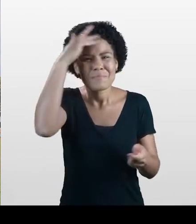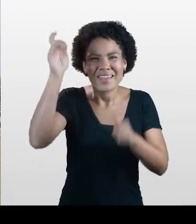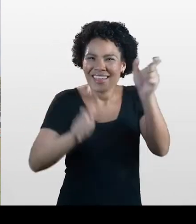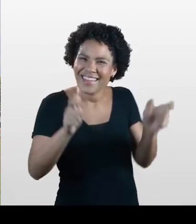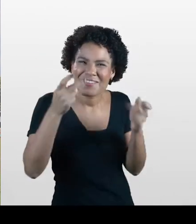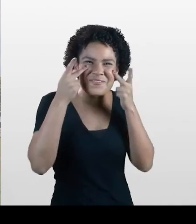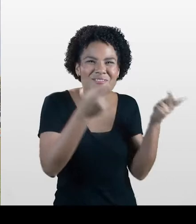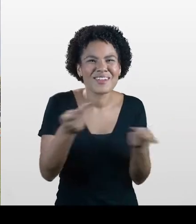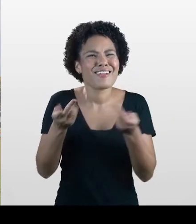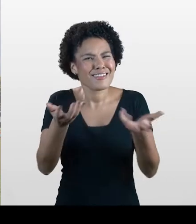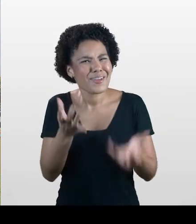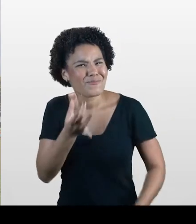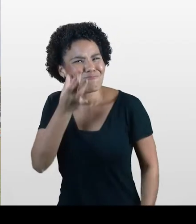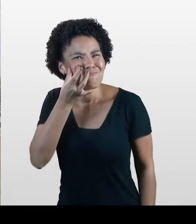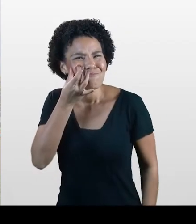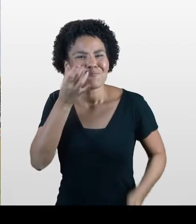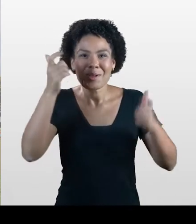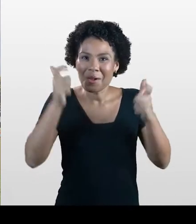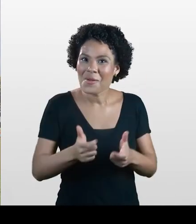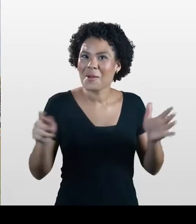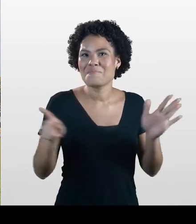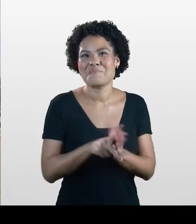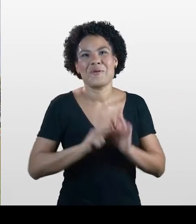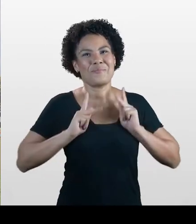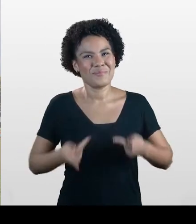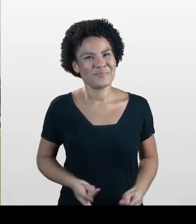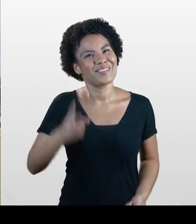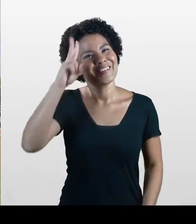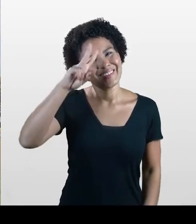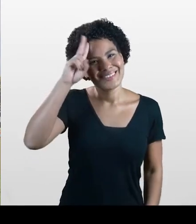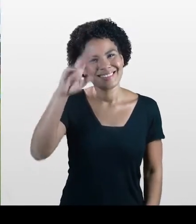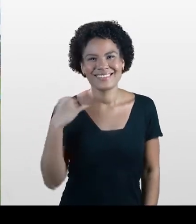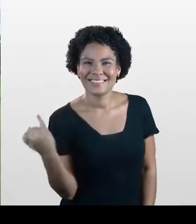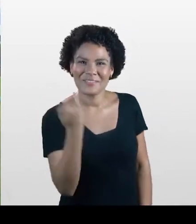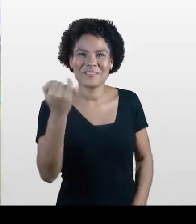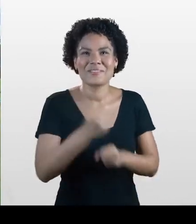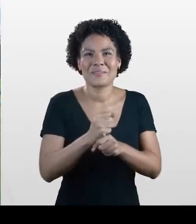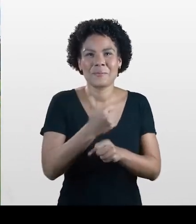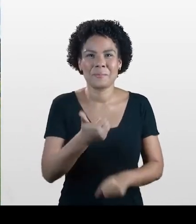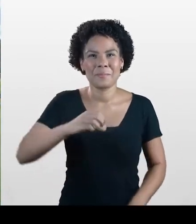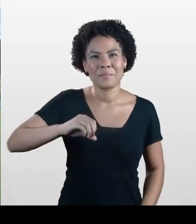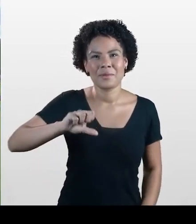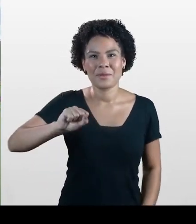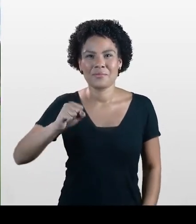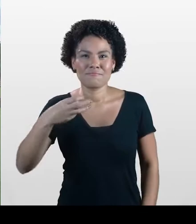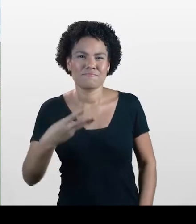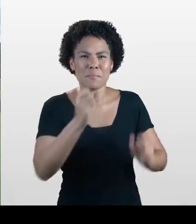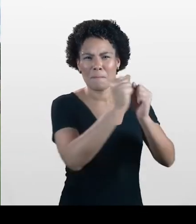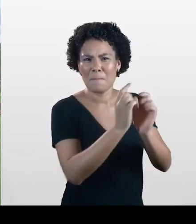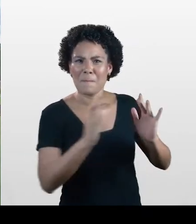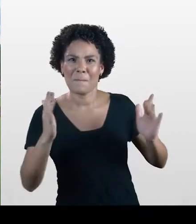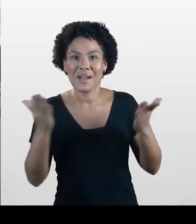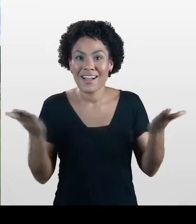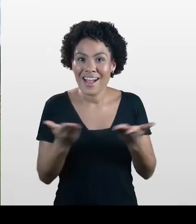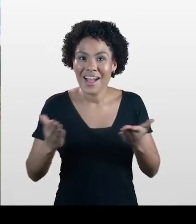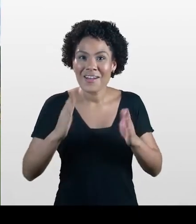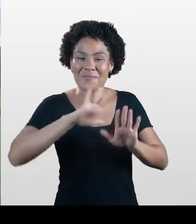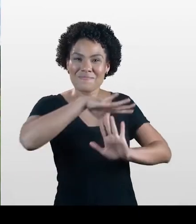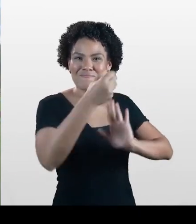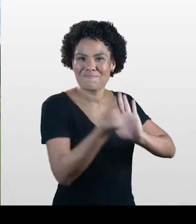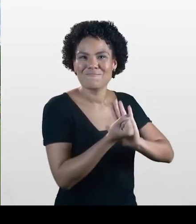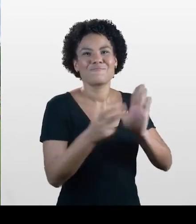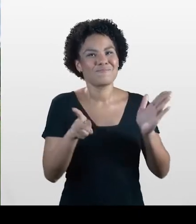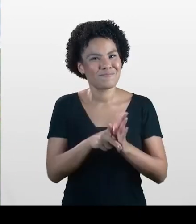que querem ver de perto este pedaço tão importante da nossa história. Desde 1983, as ruínas de São Miguel